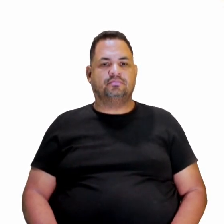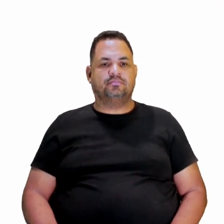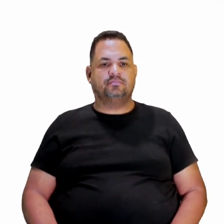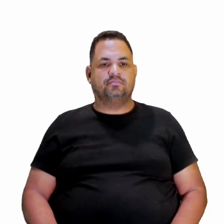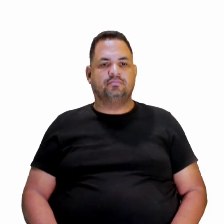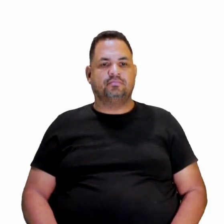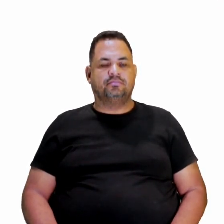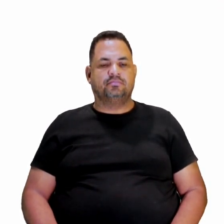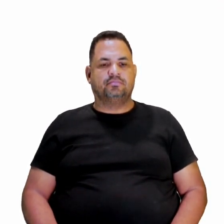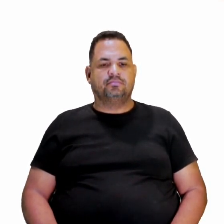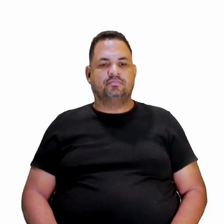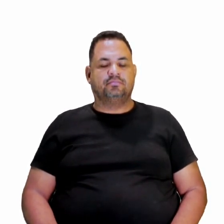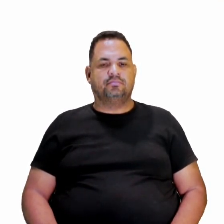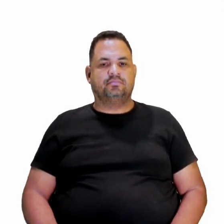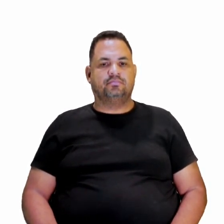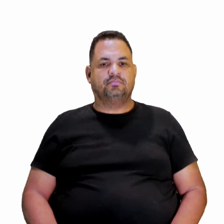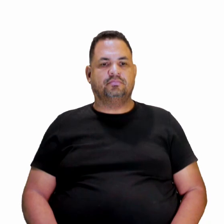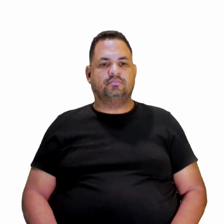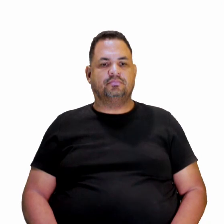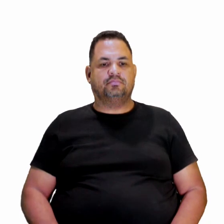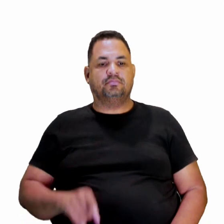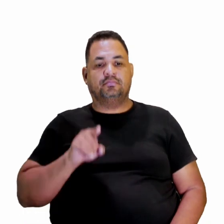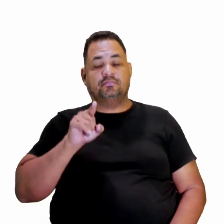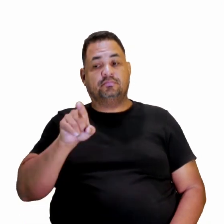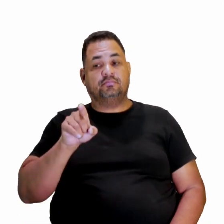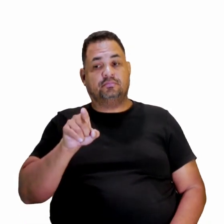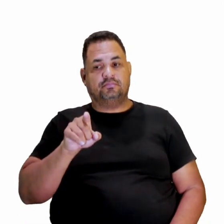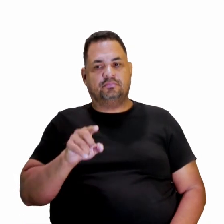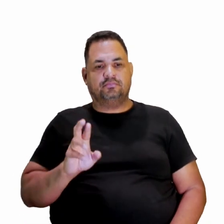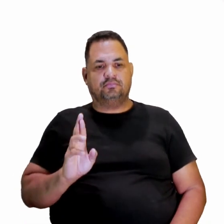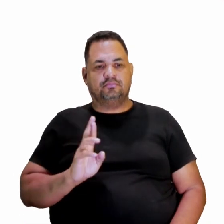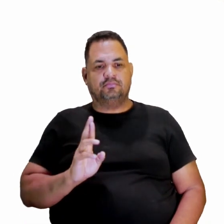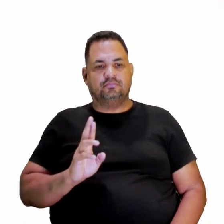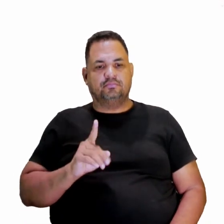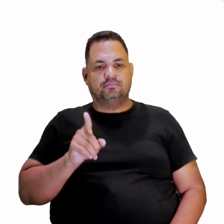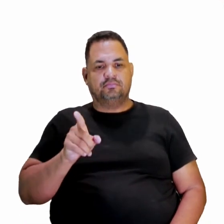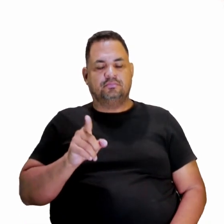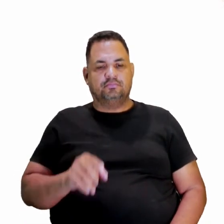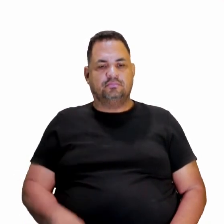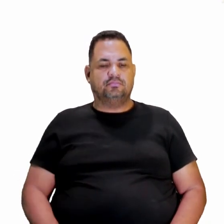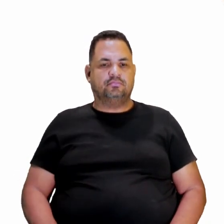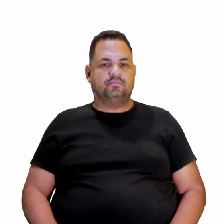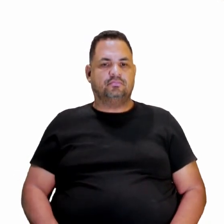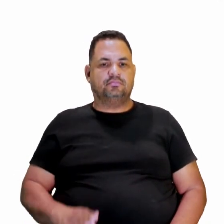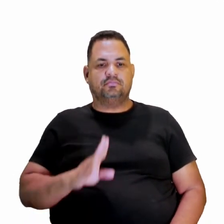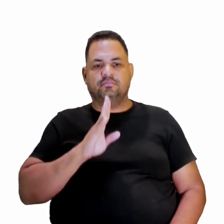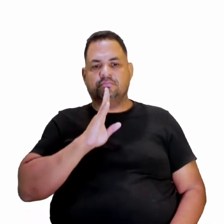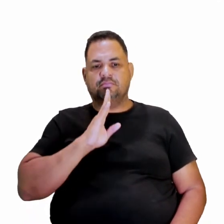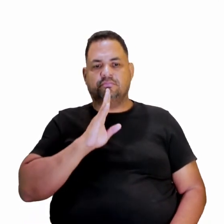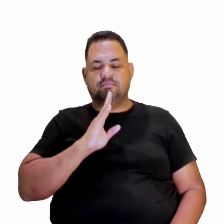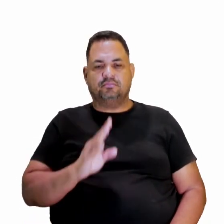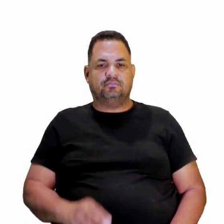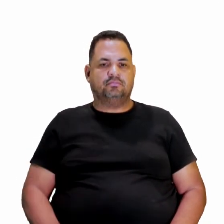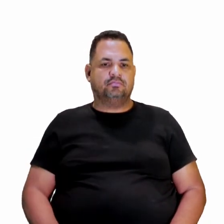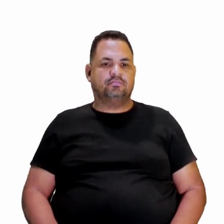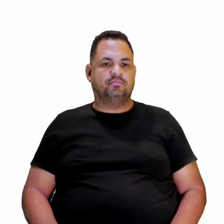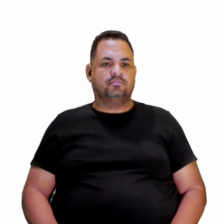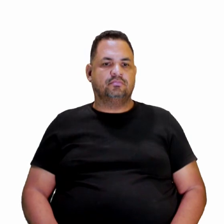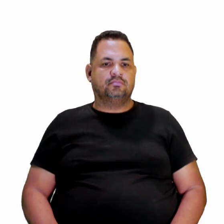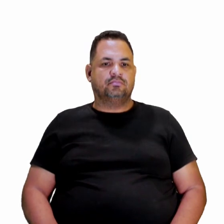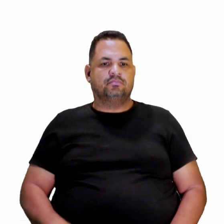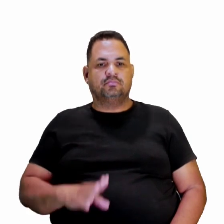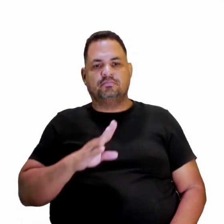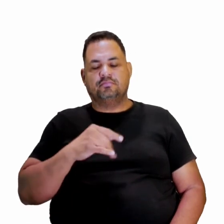Who did you meet? Quem você conheceu? Who did you meet? I met someone.